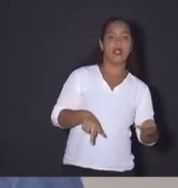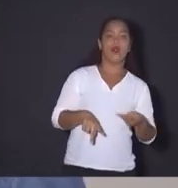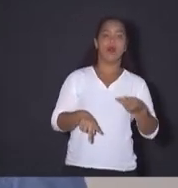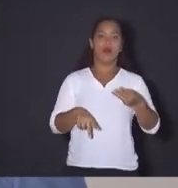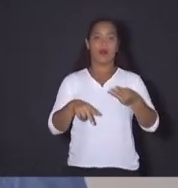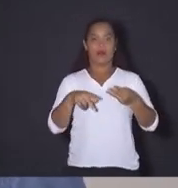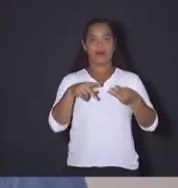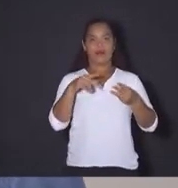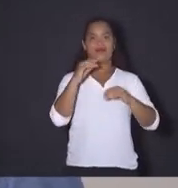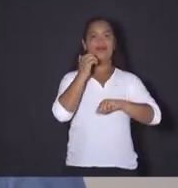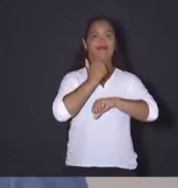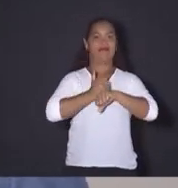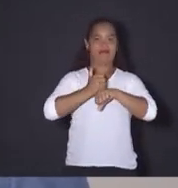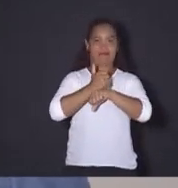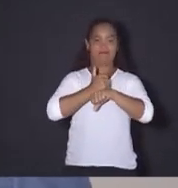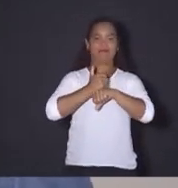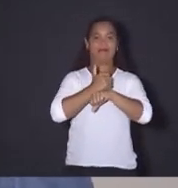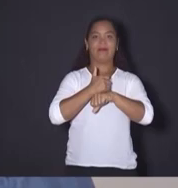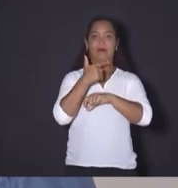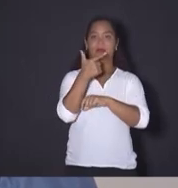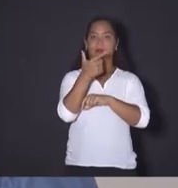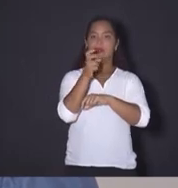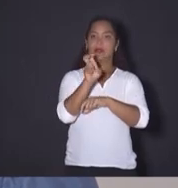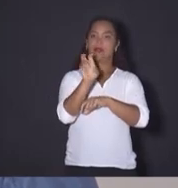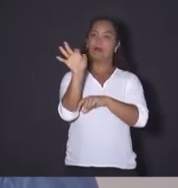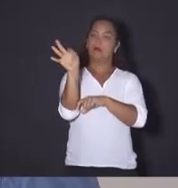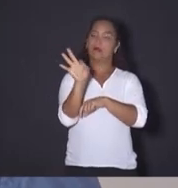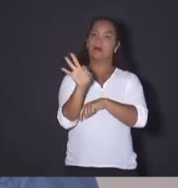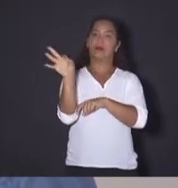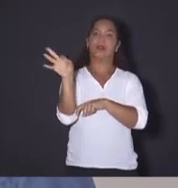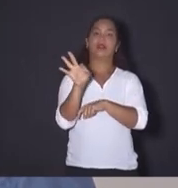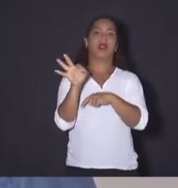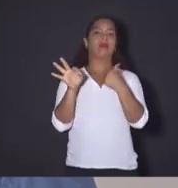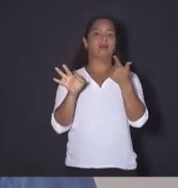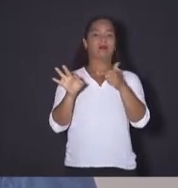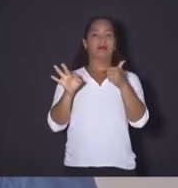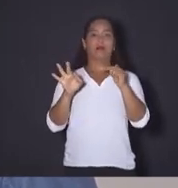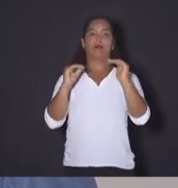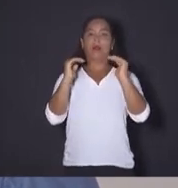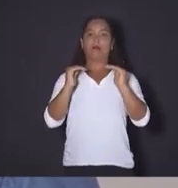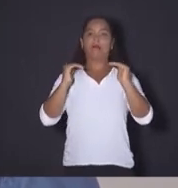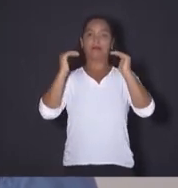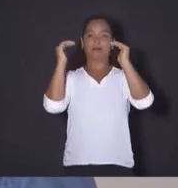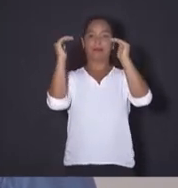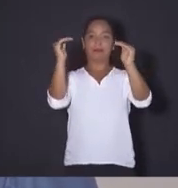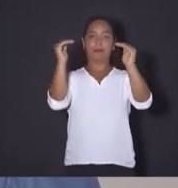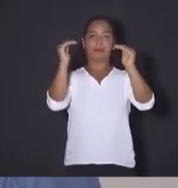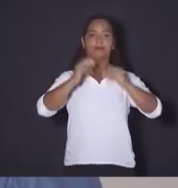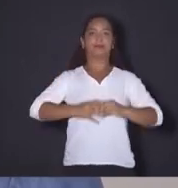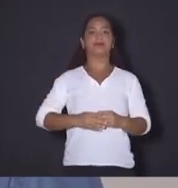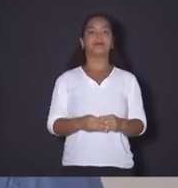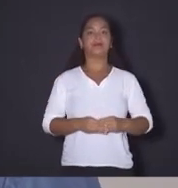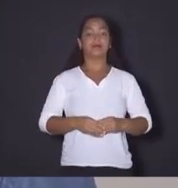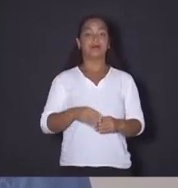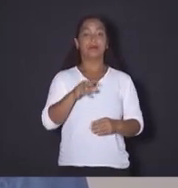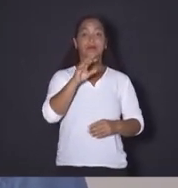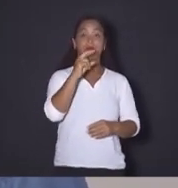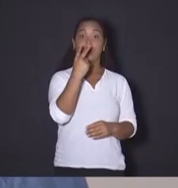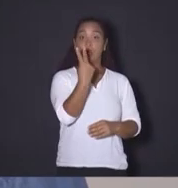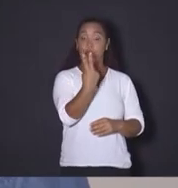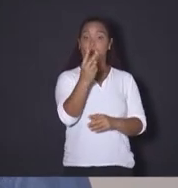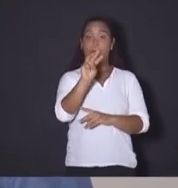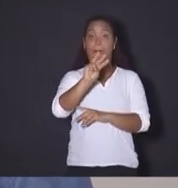dos quais 25% não possui formação em nível superior então nós fala de dois milhões e cem mil